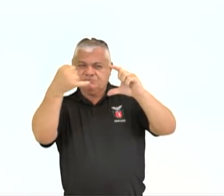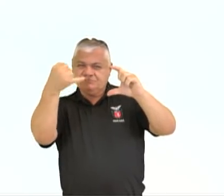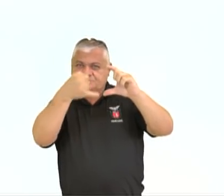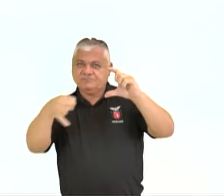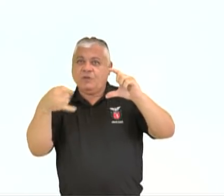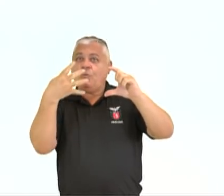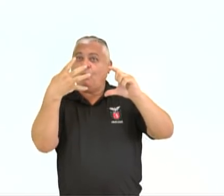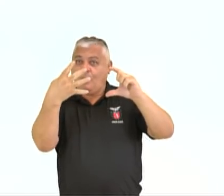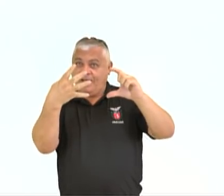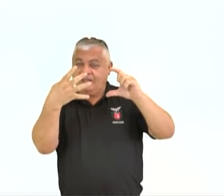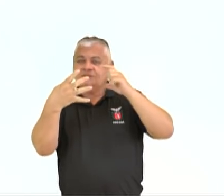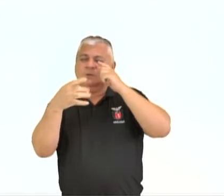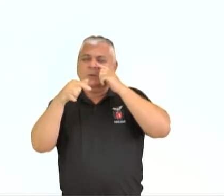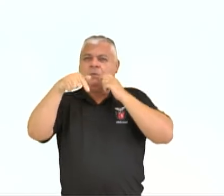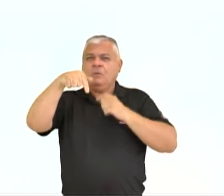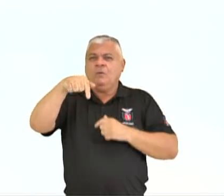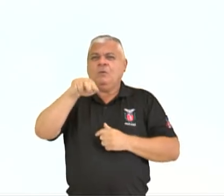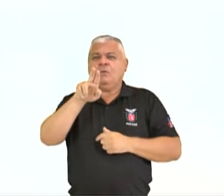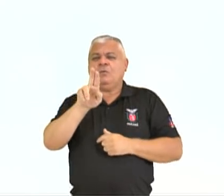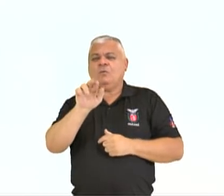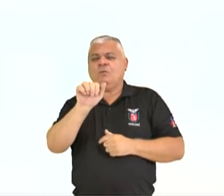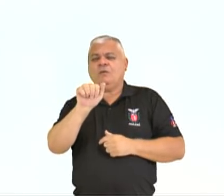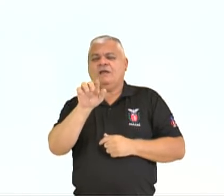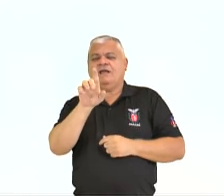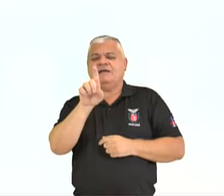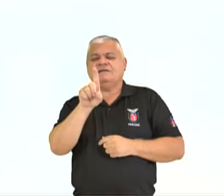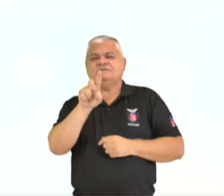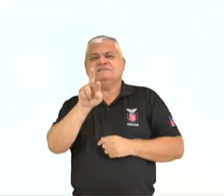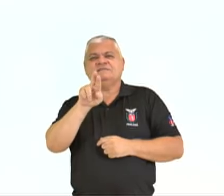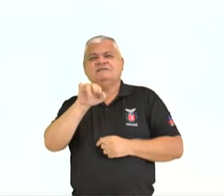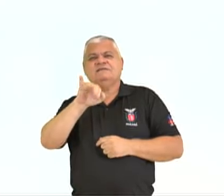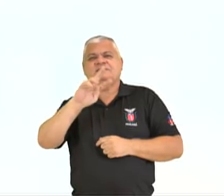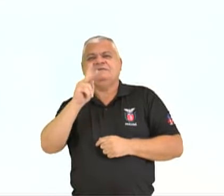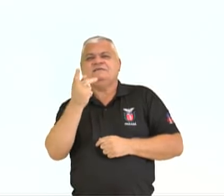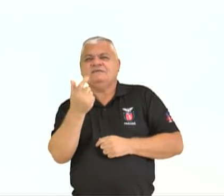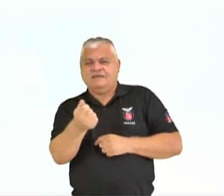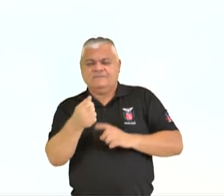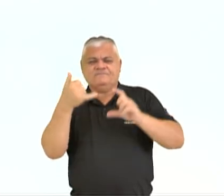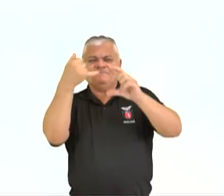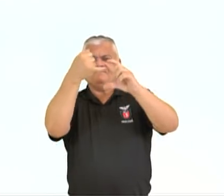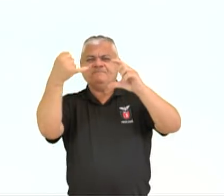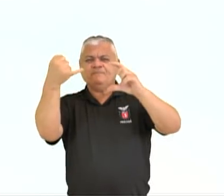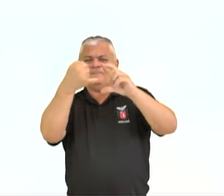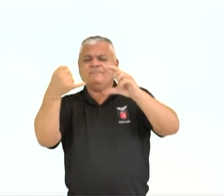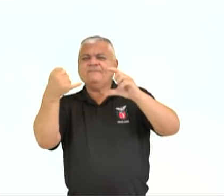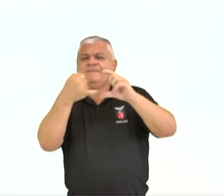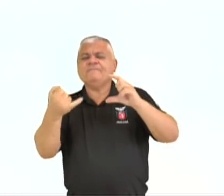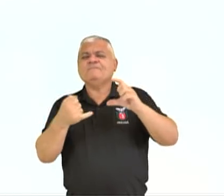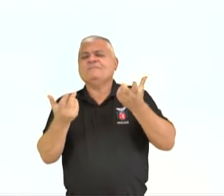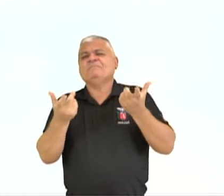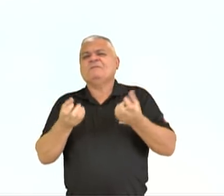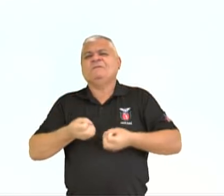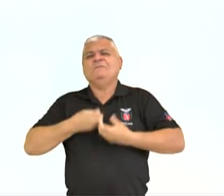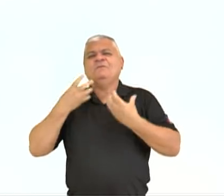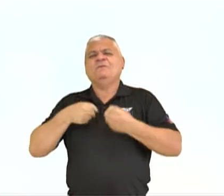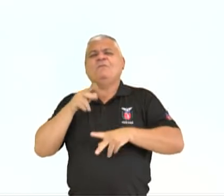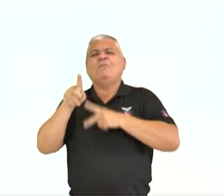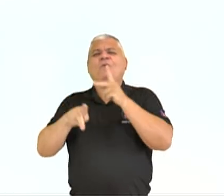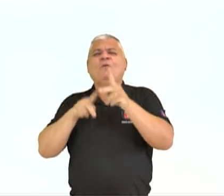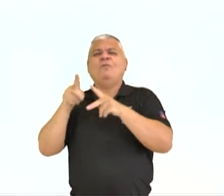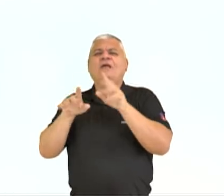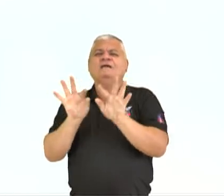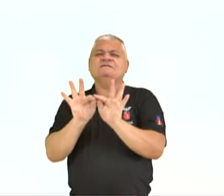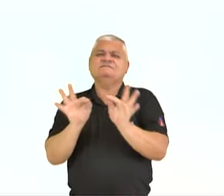de quadrinha porque quadrinho são poemas populares curtos